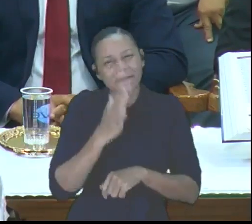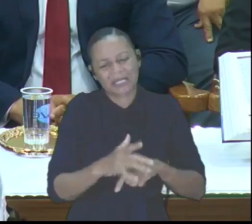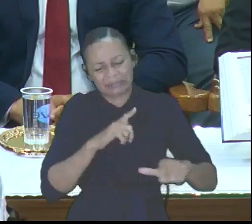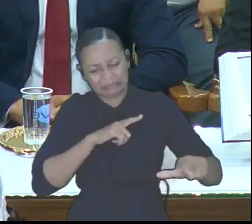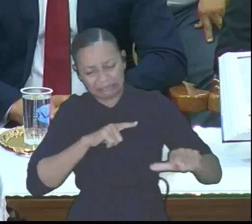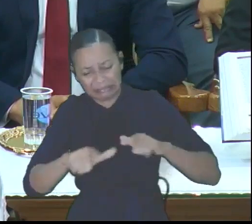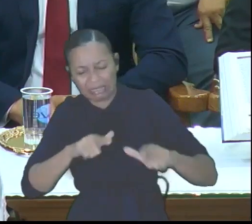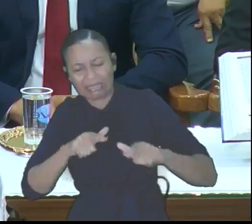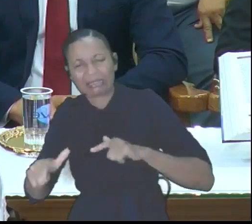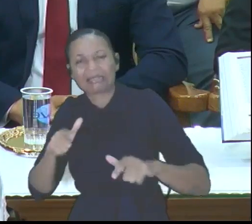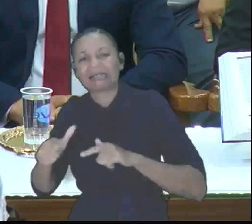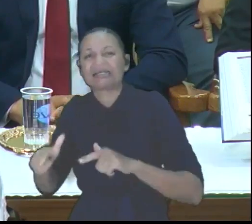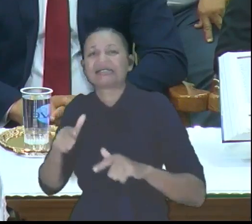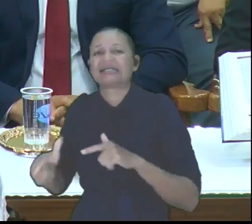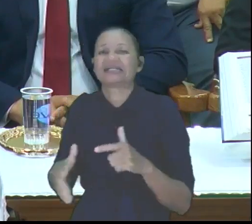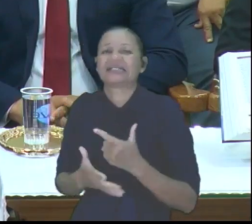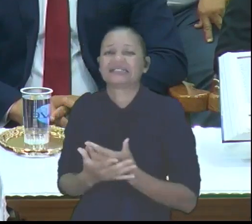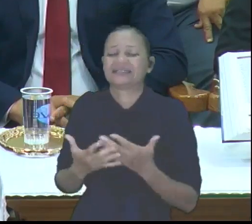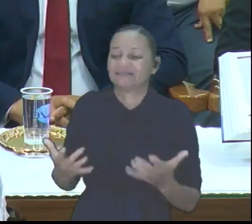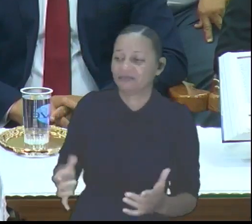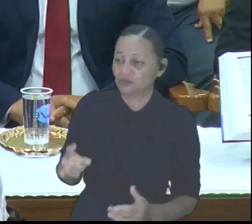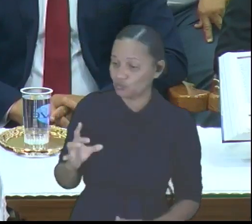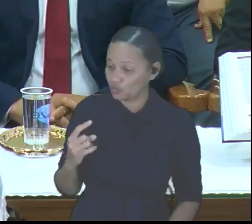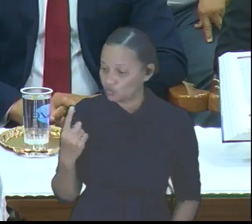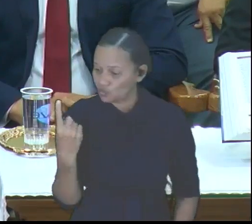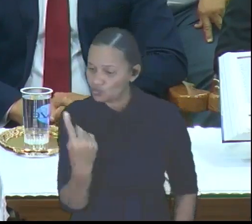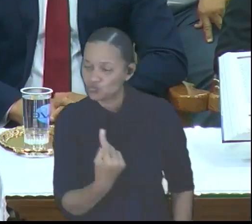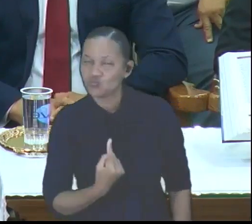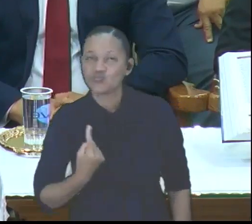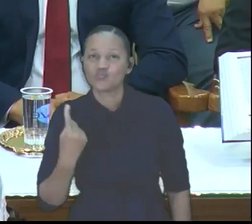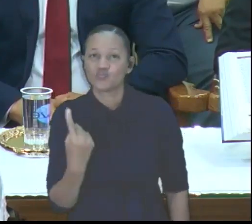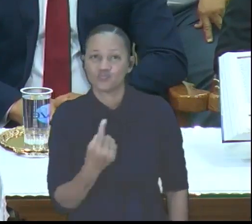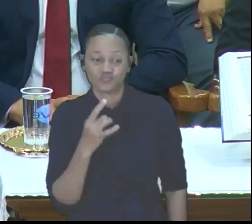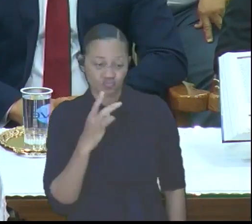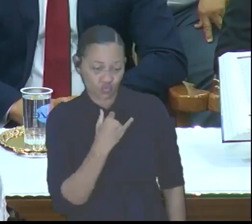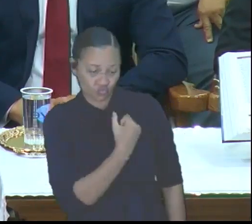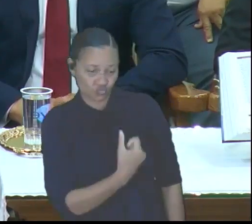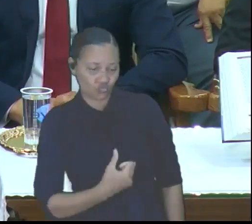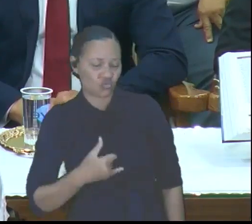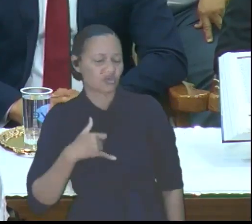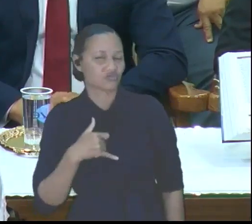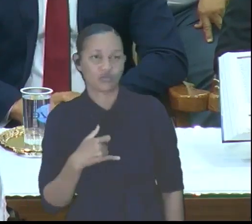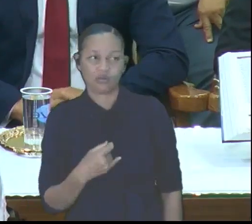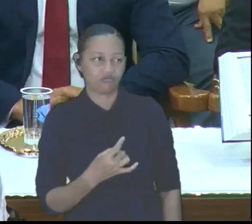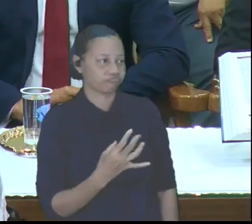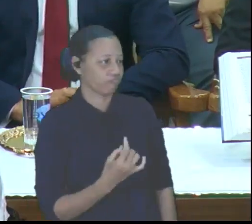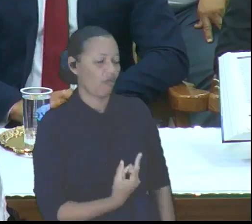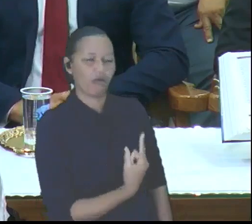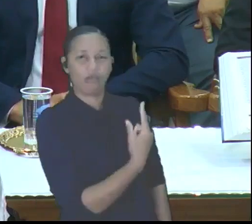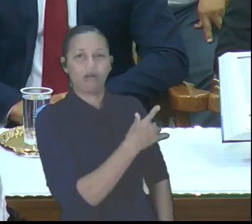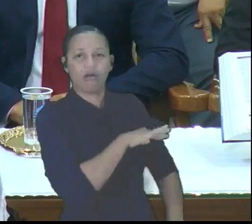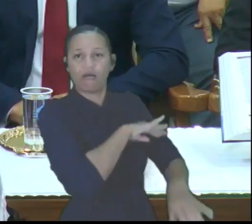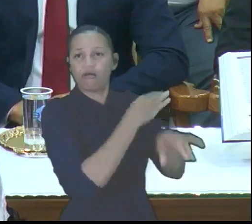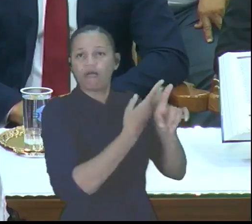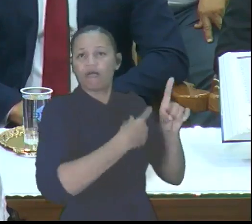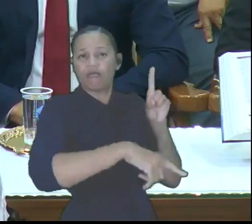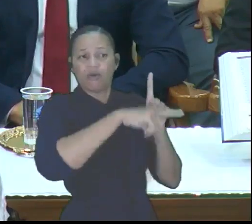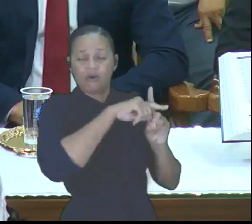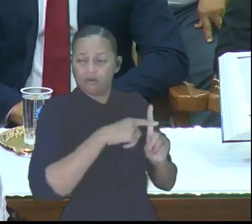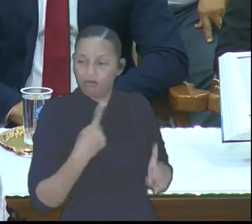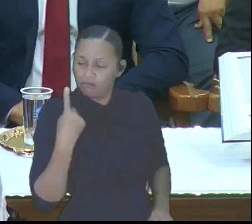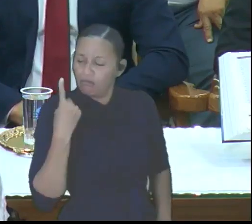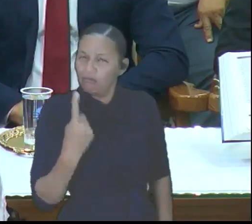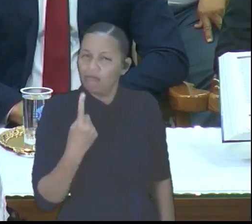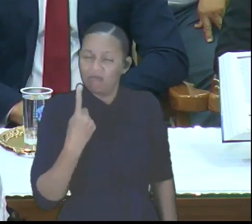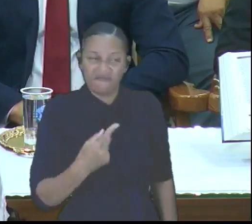eles, deixou eles sozinho, à exceção de João, lá no Calvário. Um deles teve a coragem